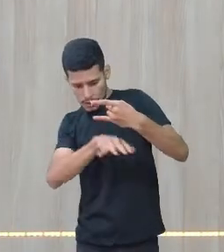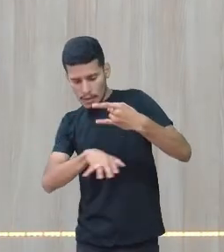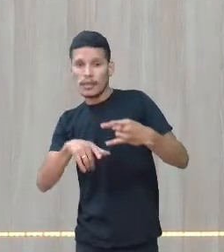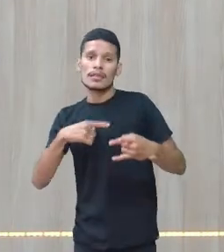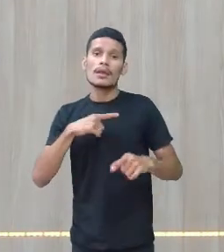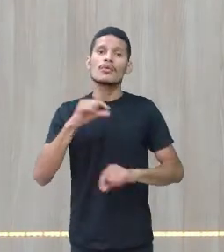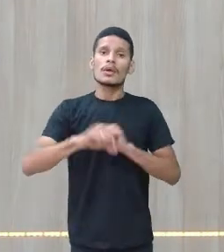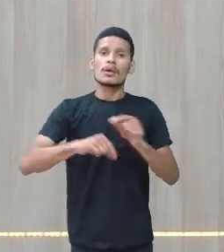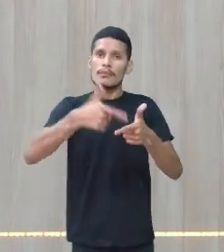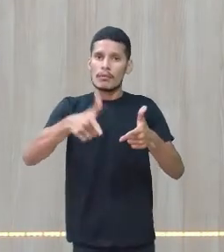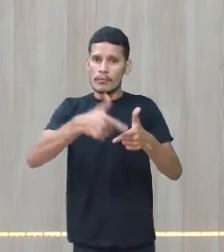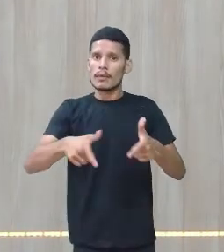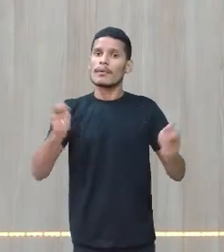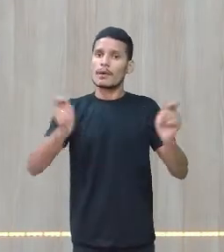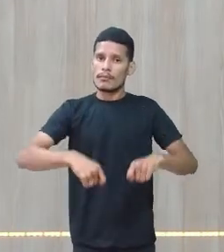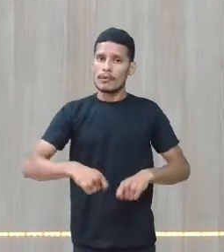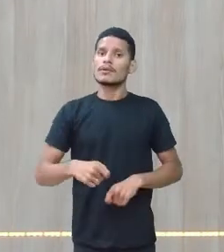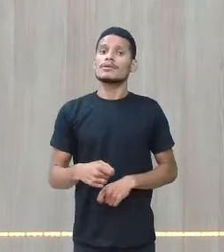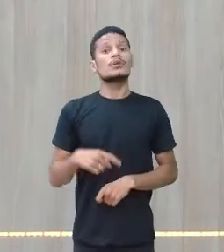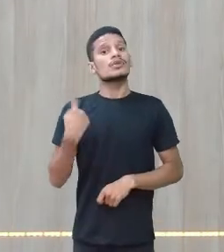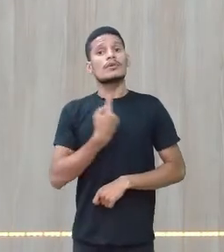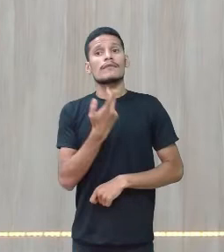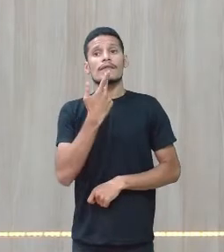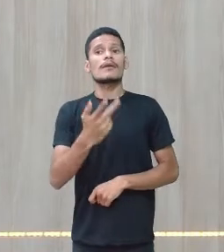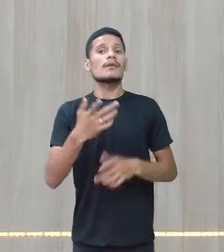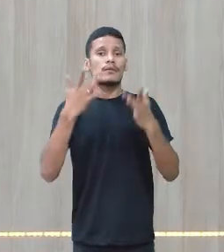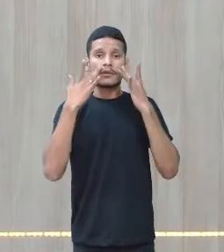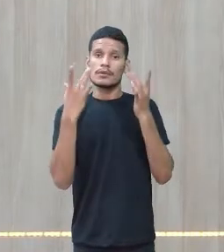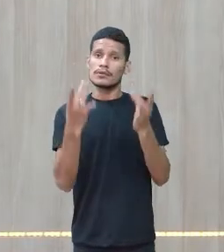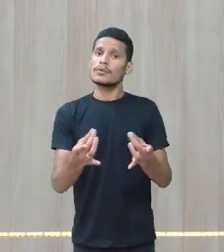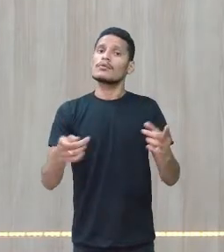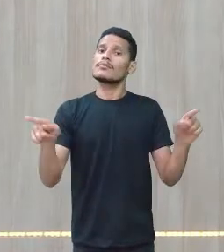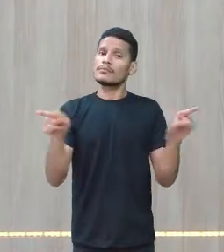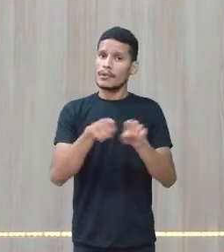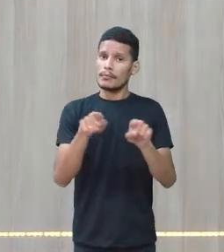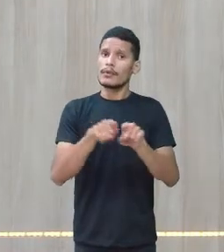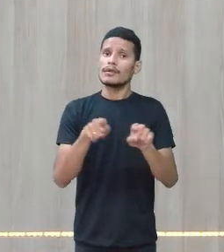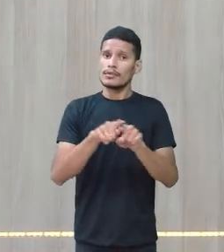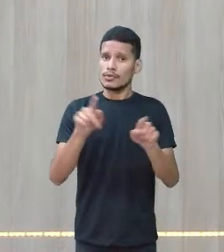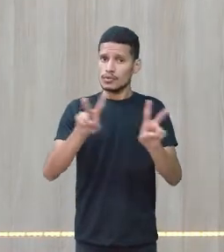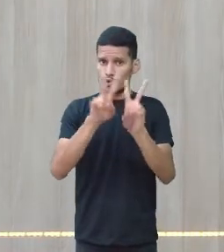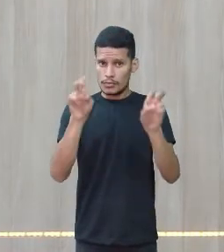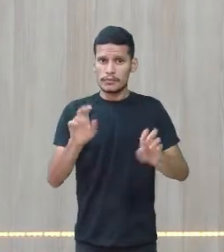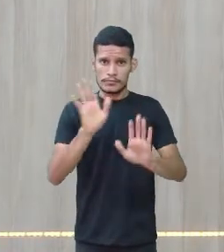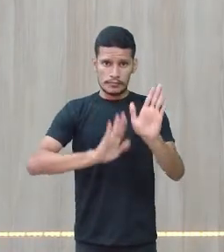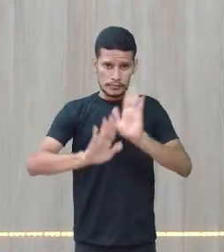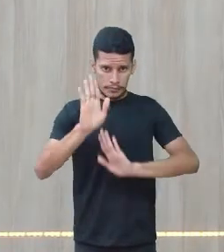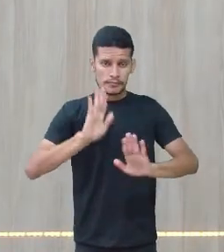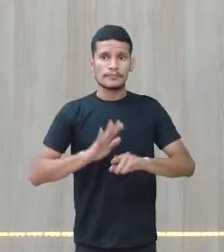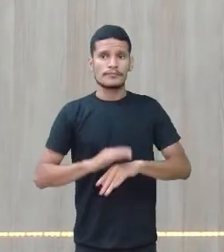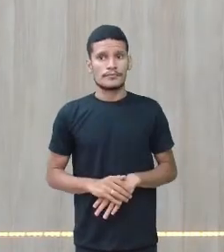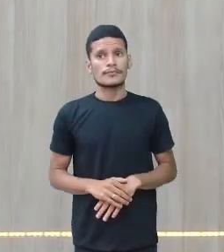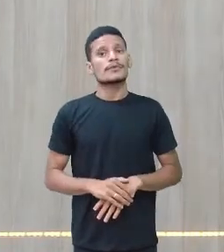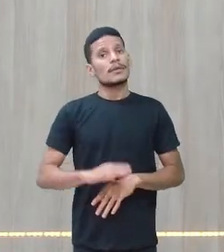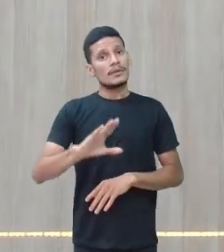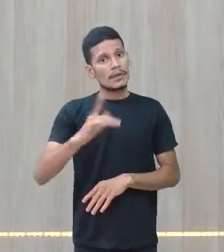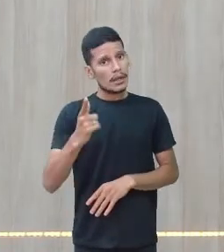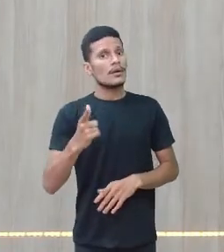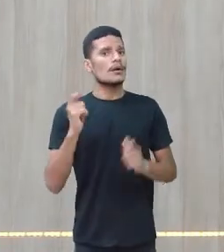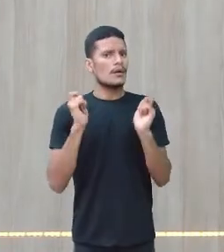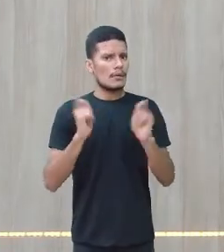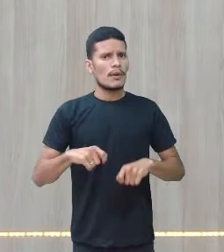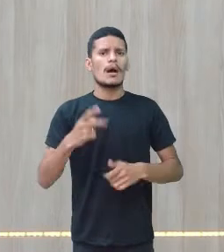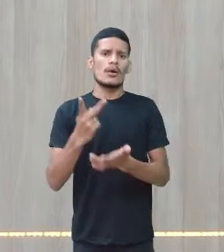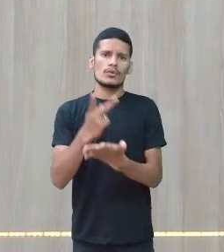complicações, e essas complicações a gente está chamando a atenção em relação aí aos cuidados. Claro que isso pode acontecer